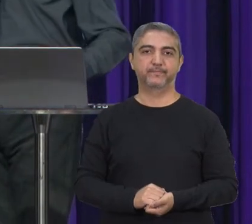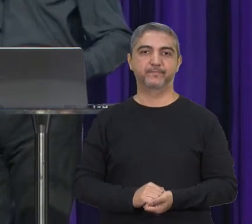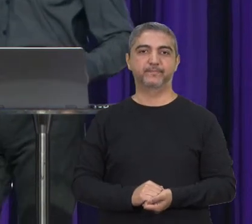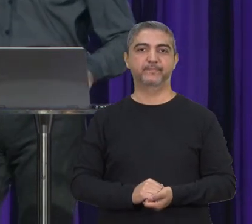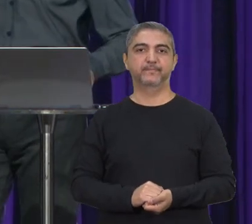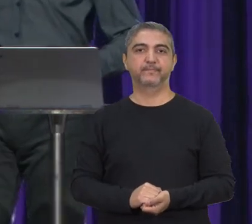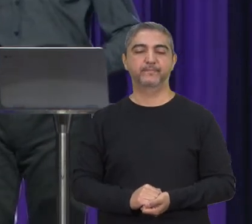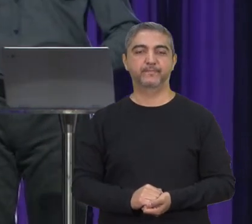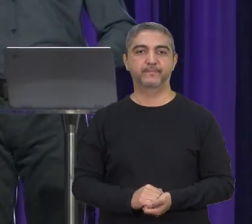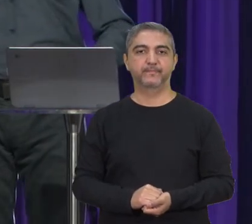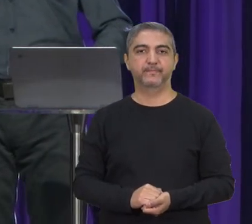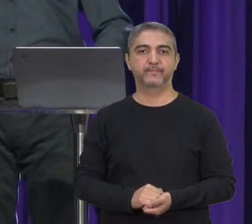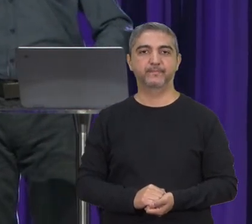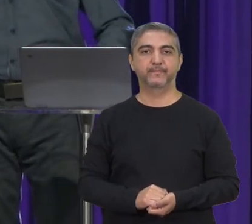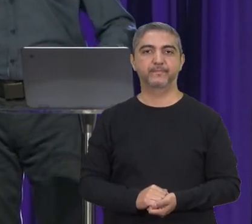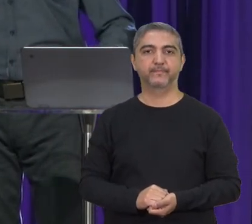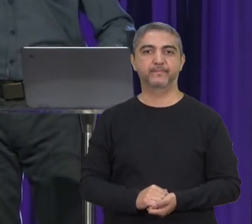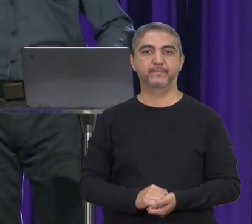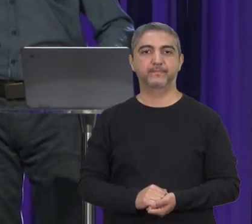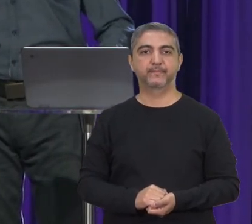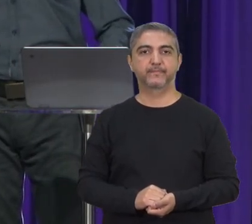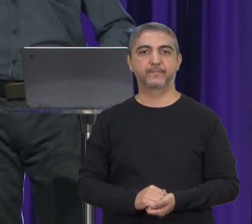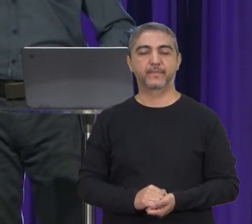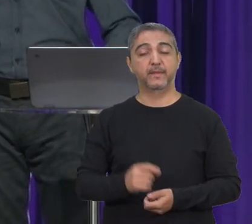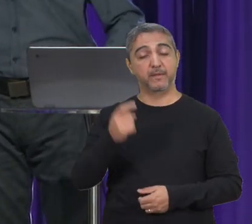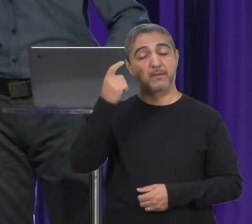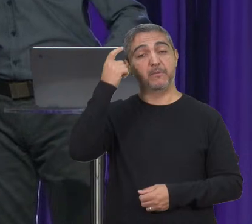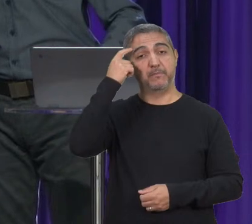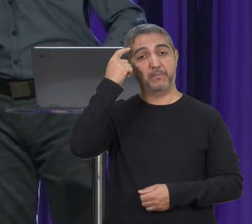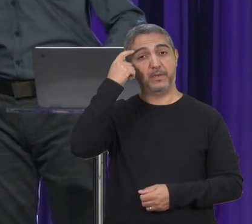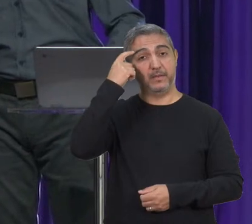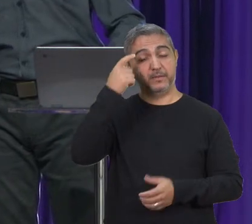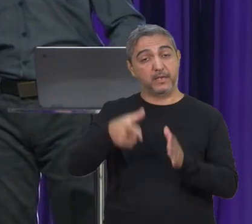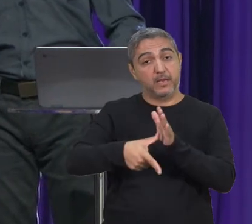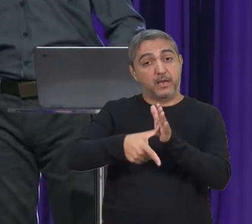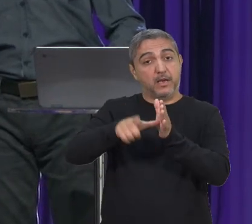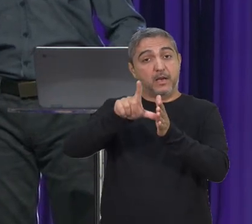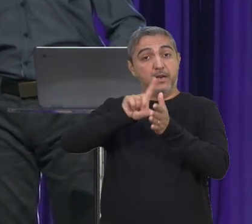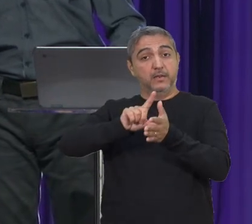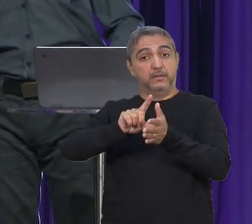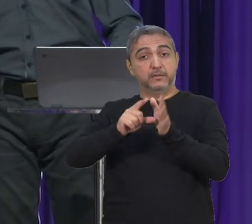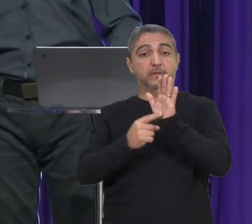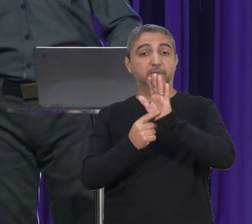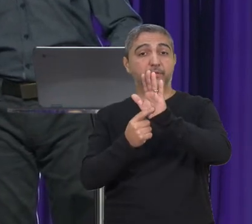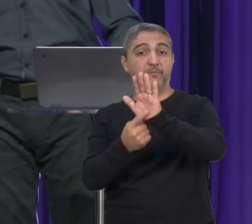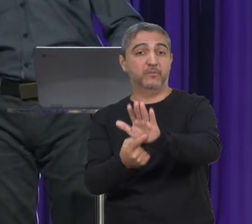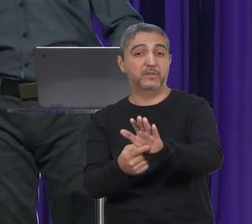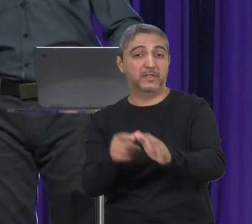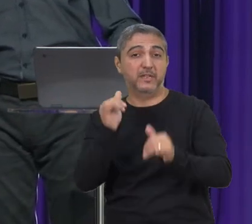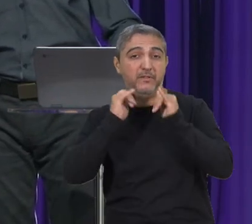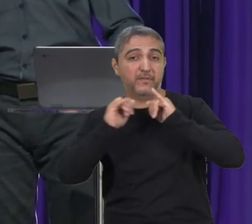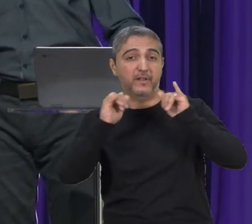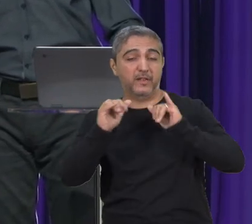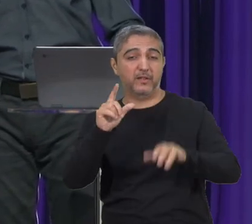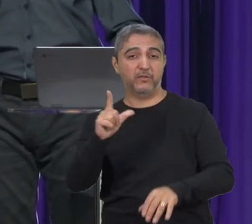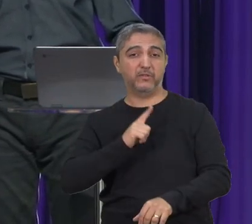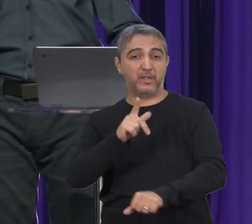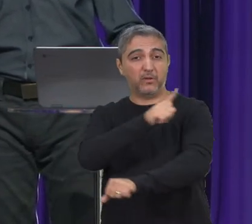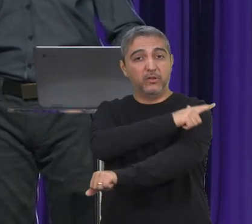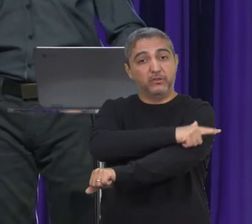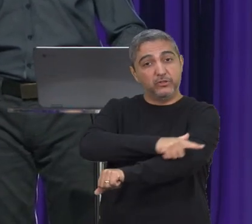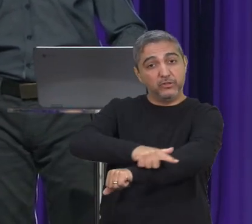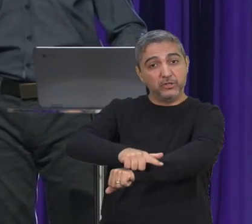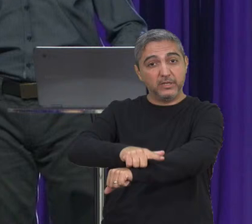Até a amabilidade, que eu considerei uma virtude de Deus em mim, nem sempre é